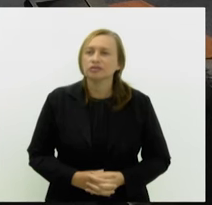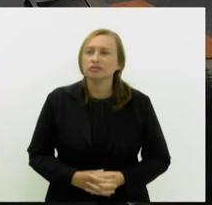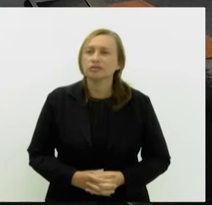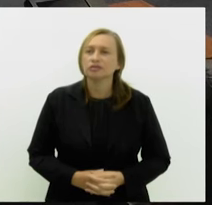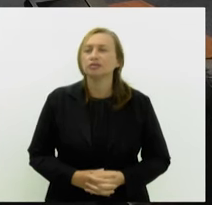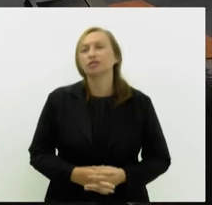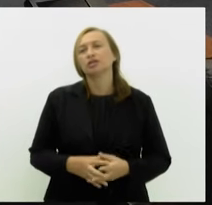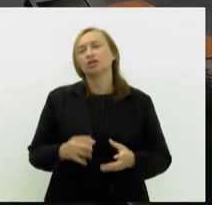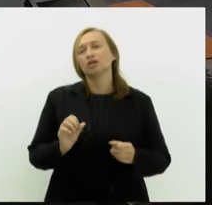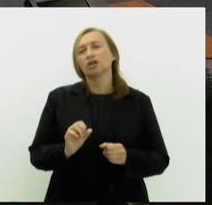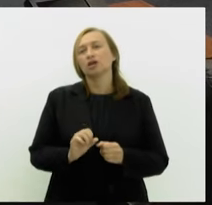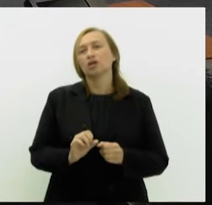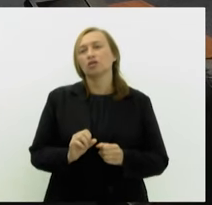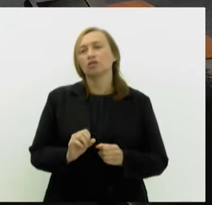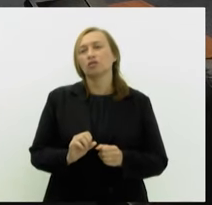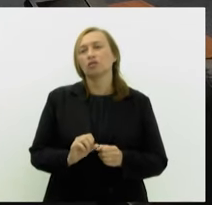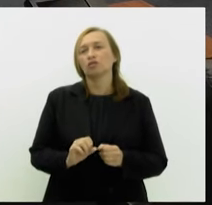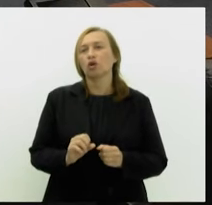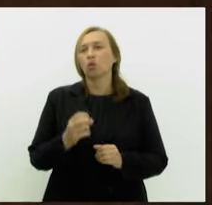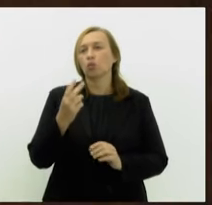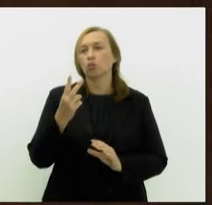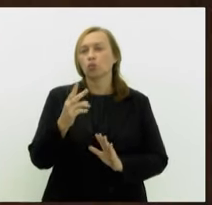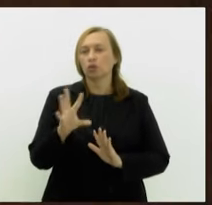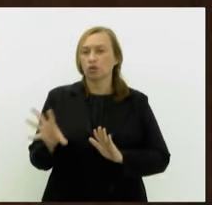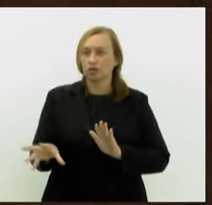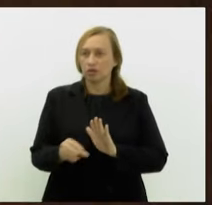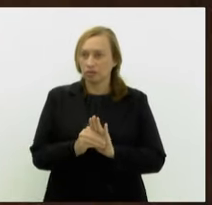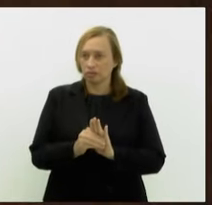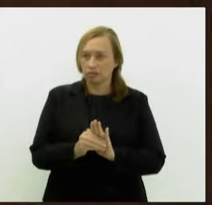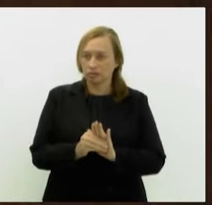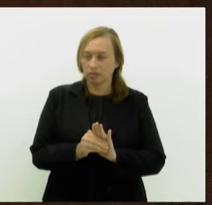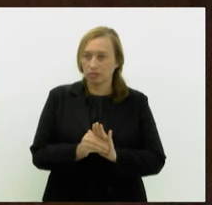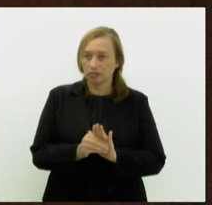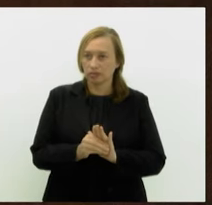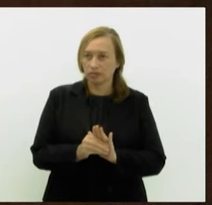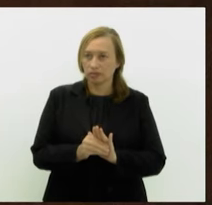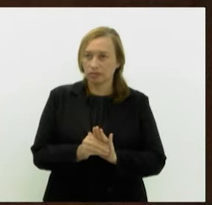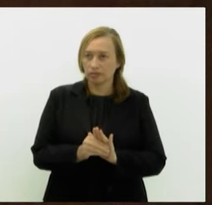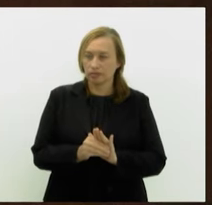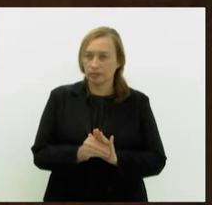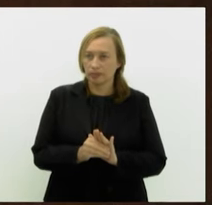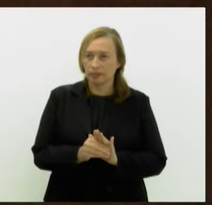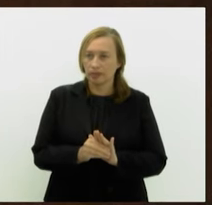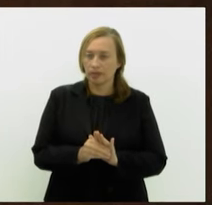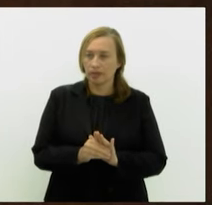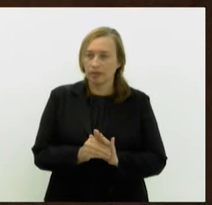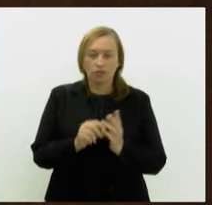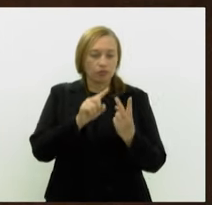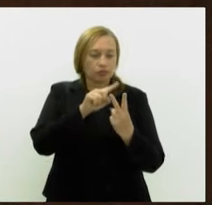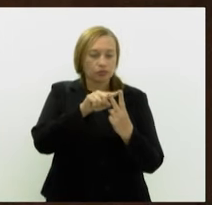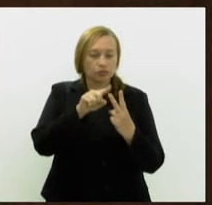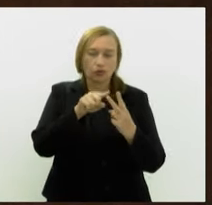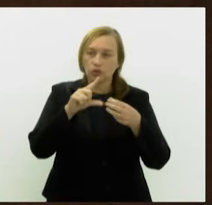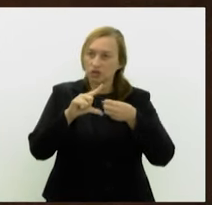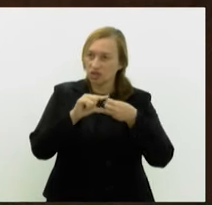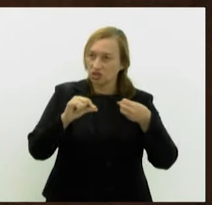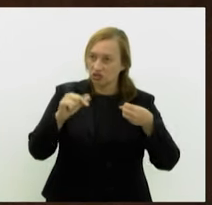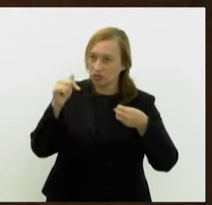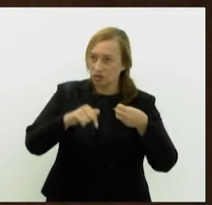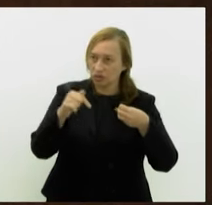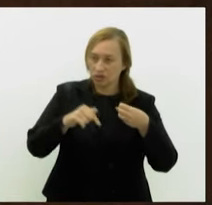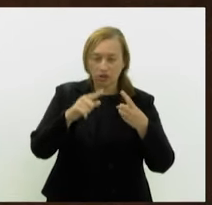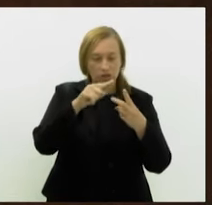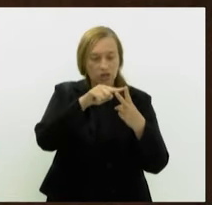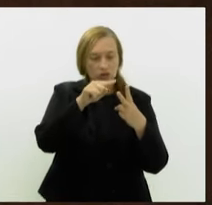fiz 2 emendas, porque em dois artigos aqui, fiquei